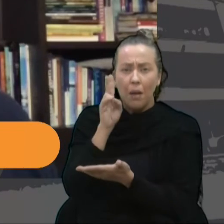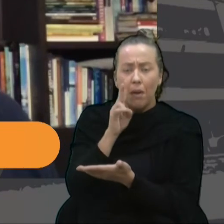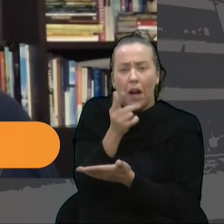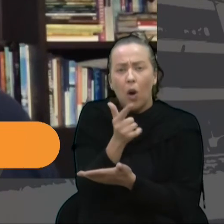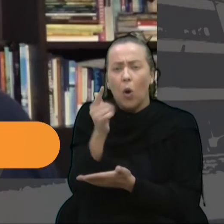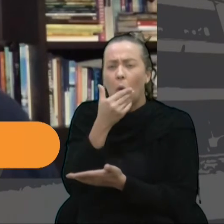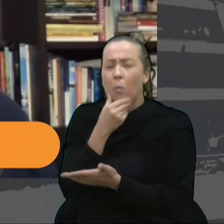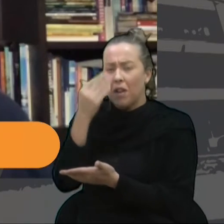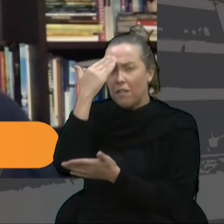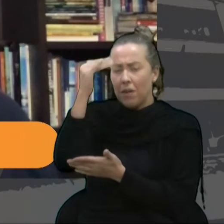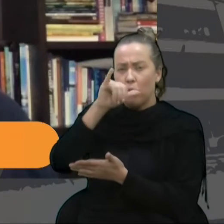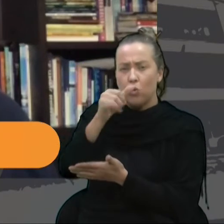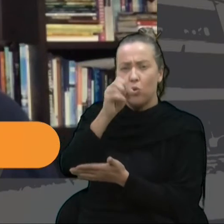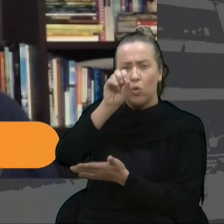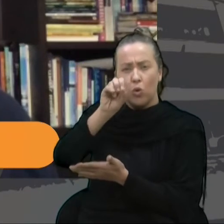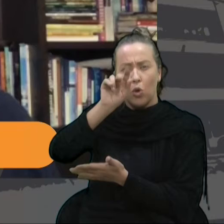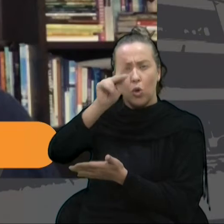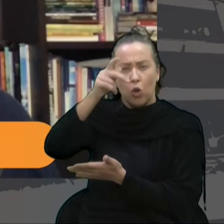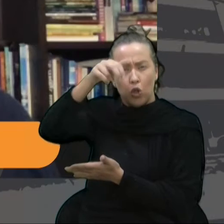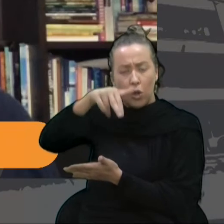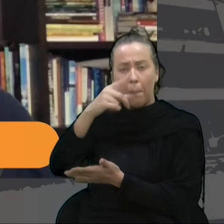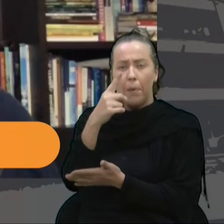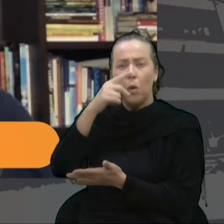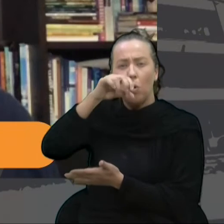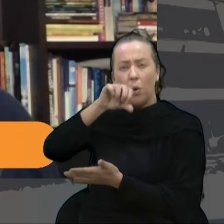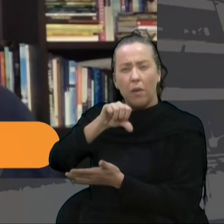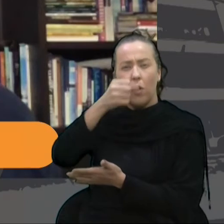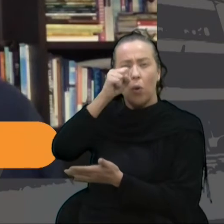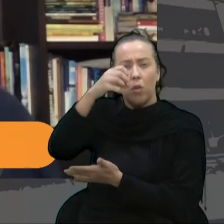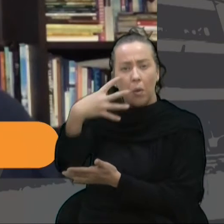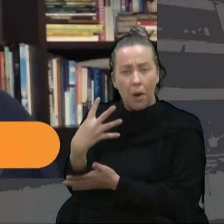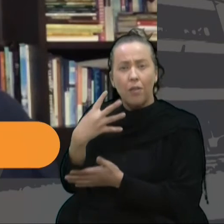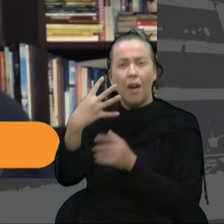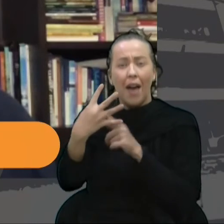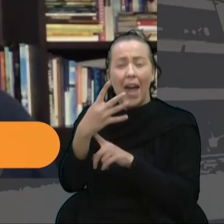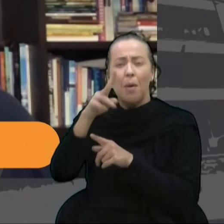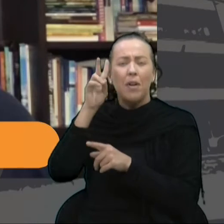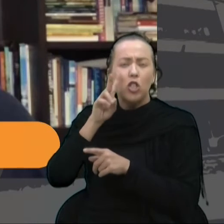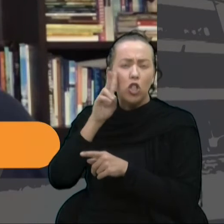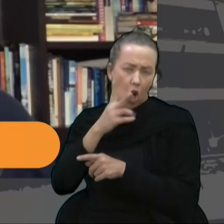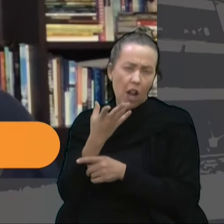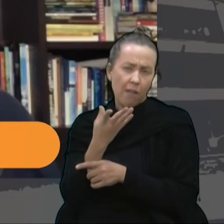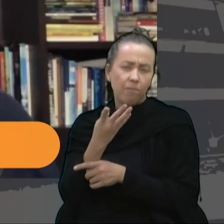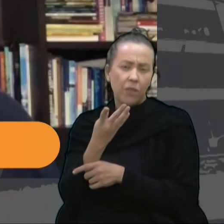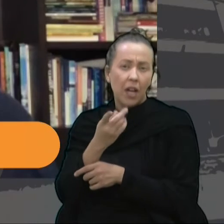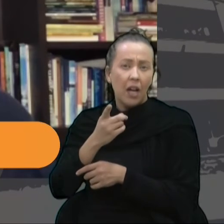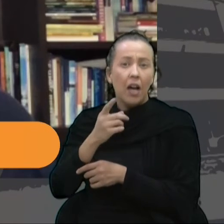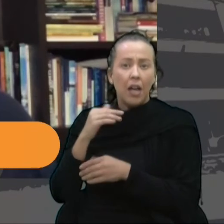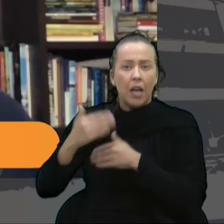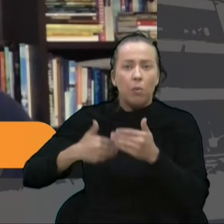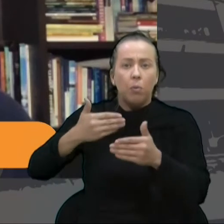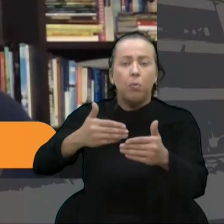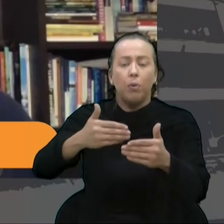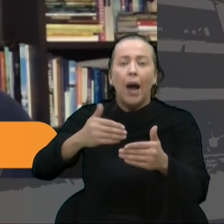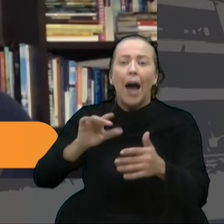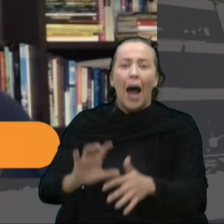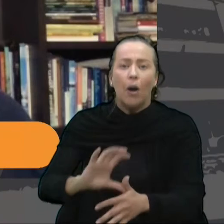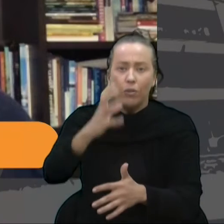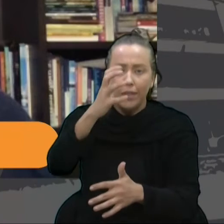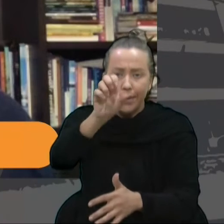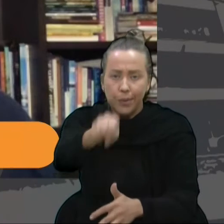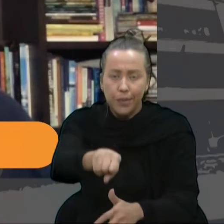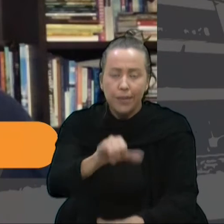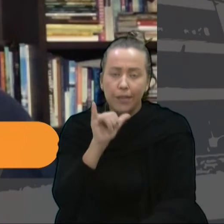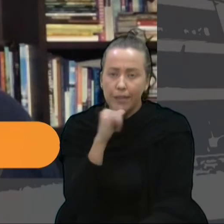no 1984, que era para ser uma ficção e virou uma profecia,